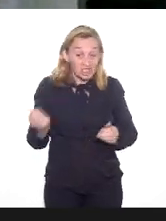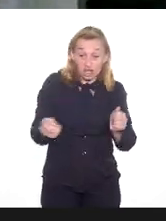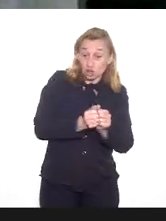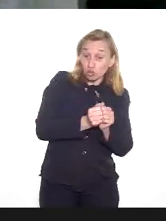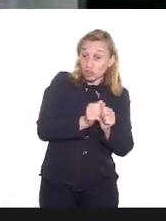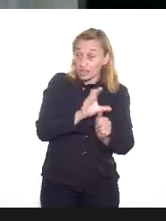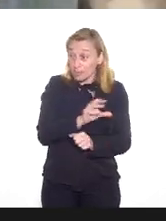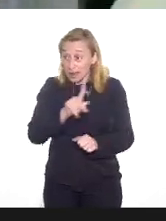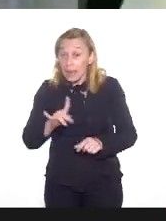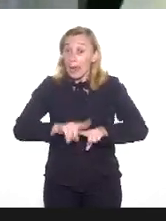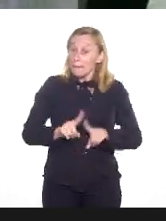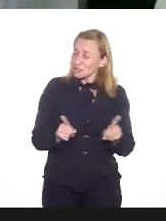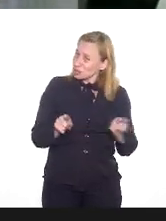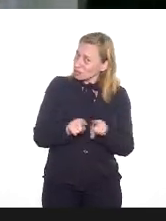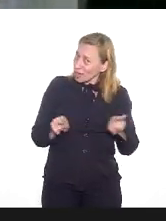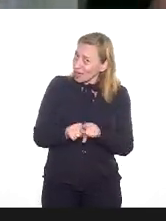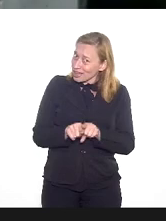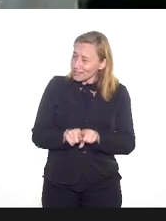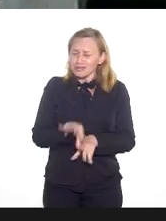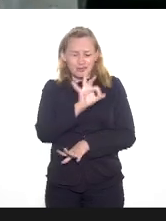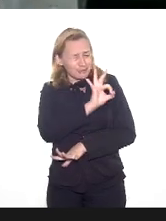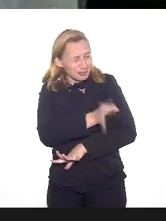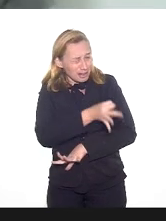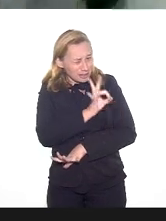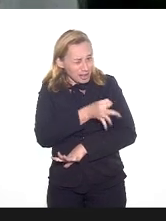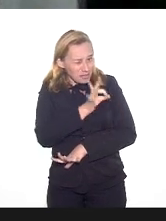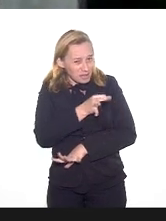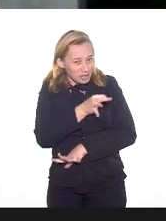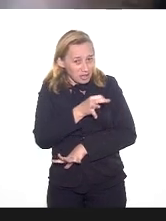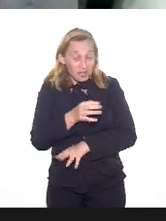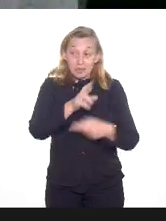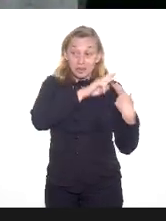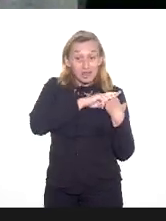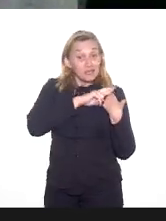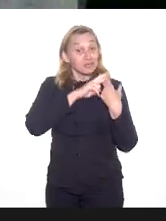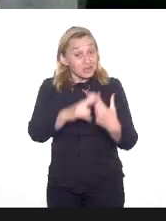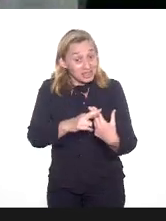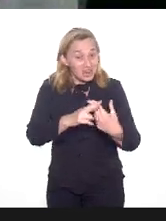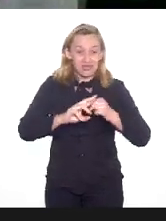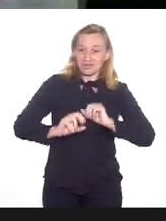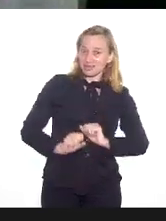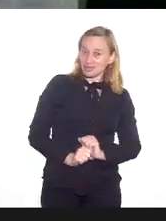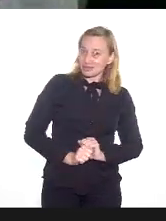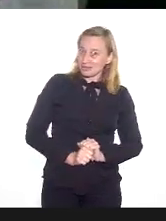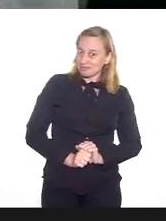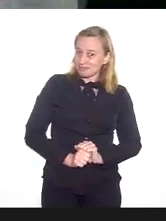participar, mas também exatamente pelos responsáveis,